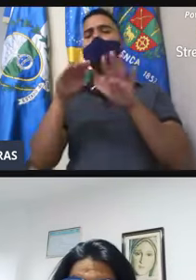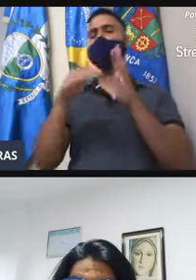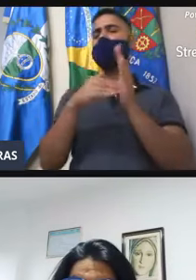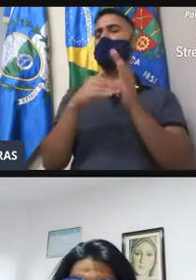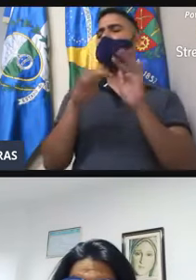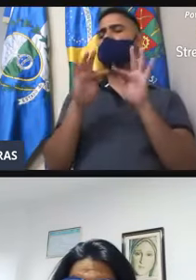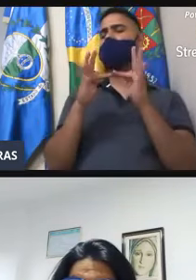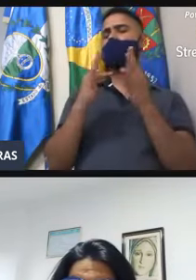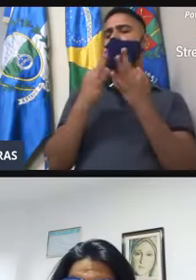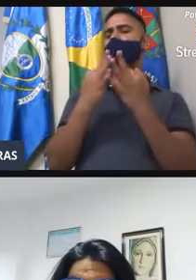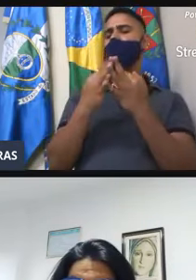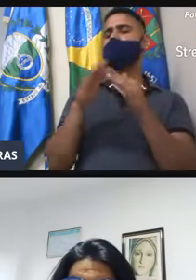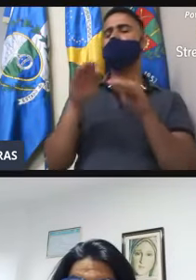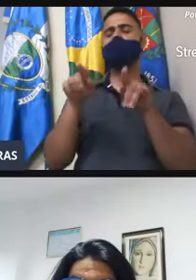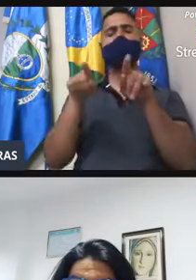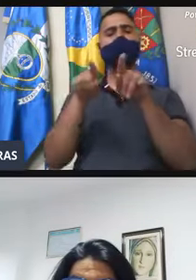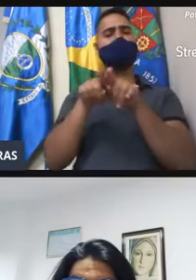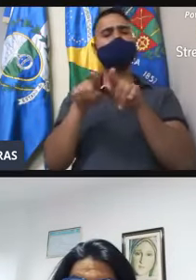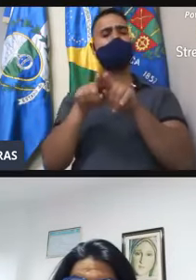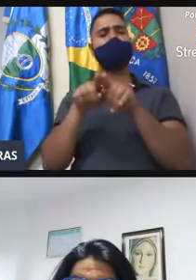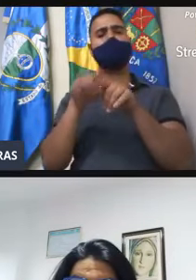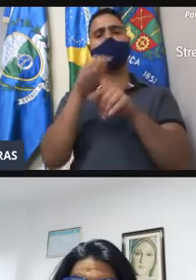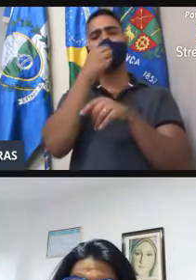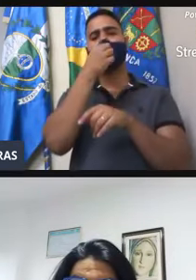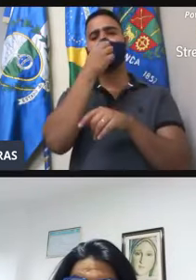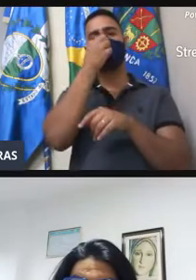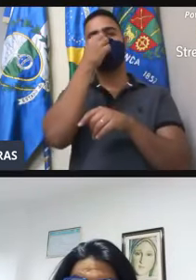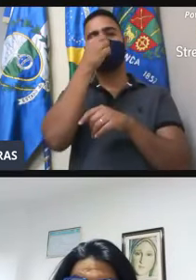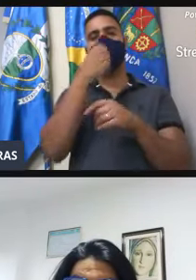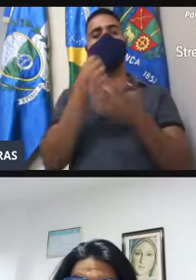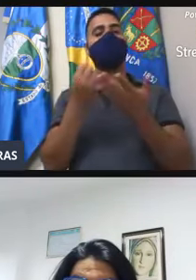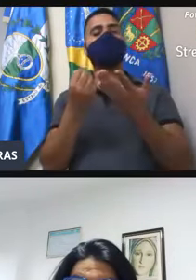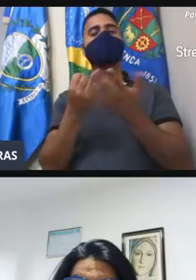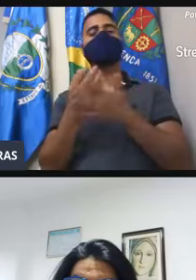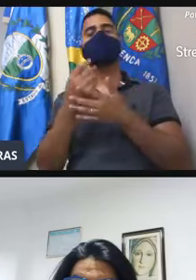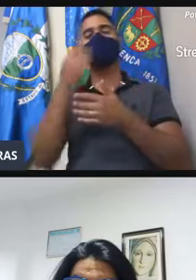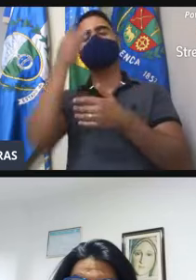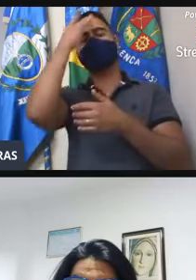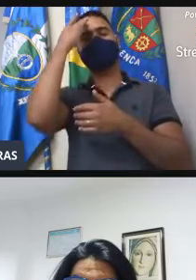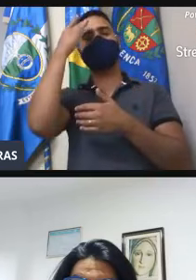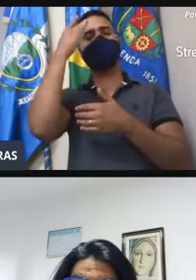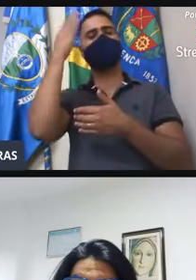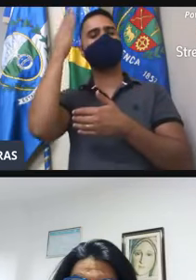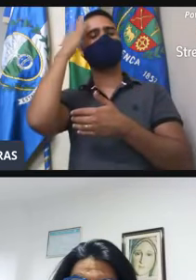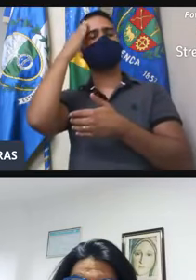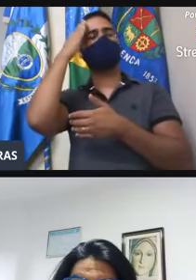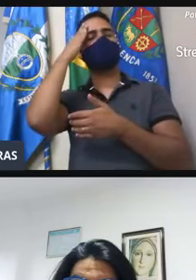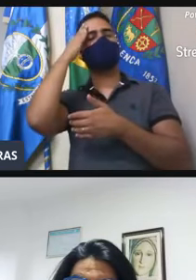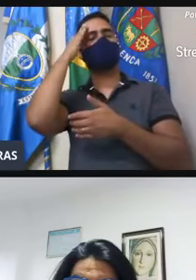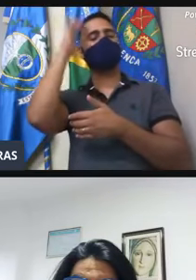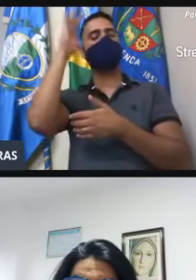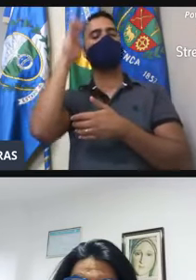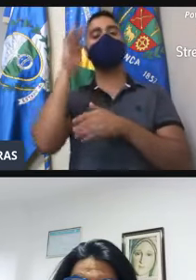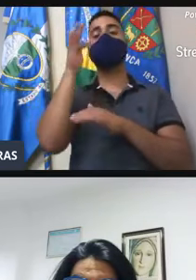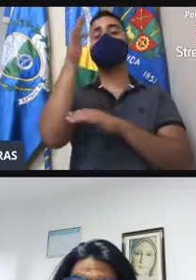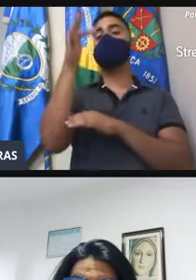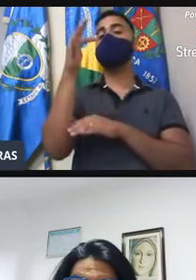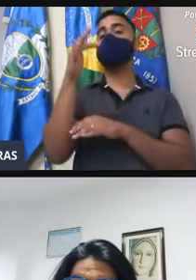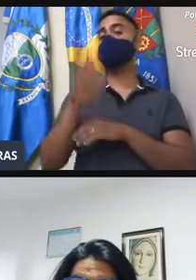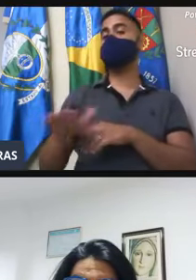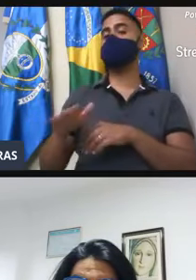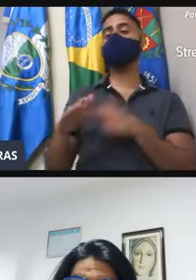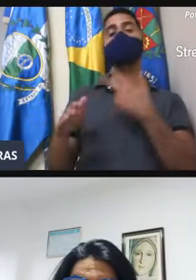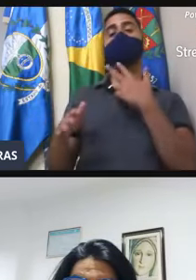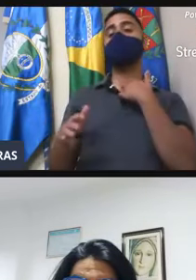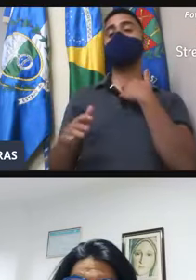família, toda uma estrutura, cria traumas futuro a uma criança. A gente não pode, de forma